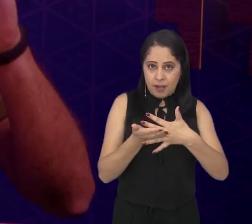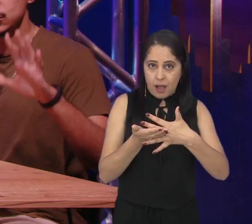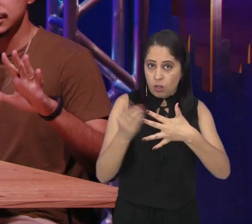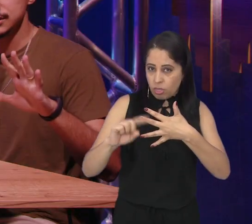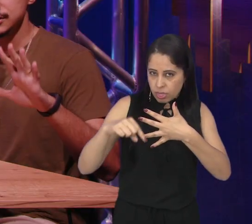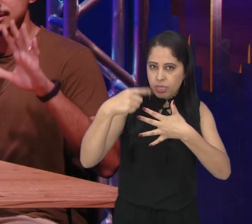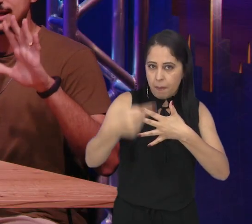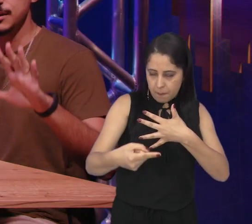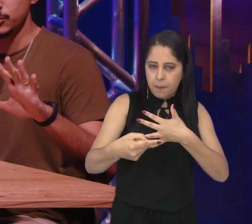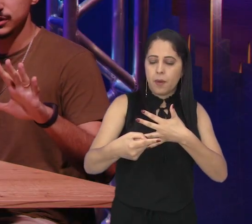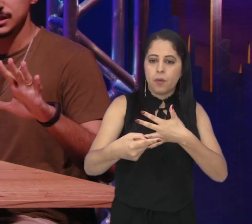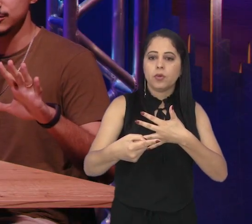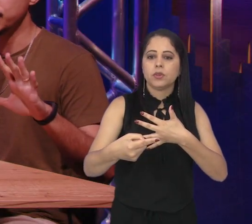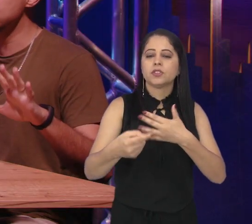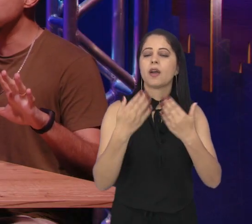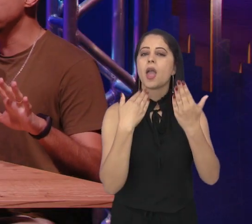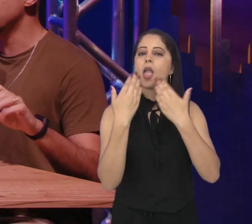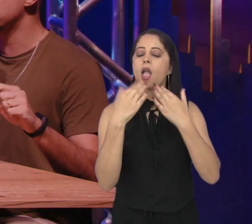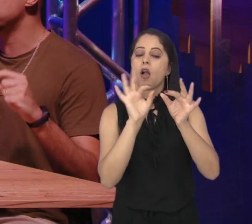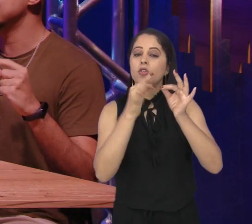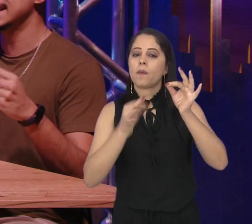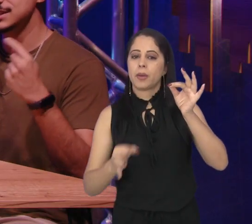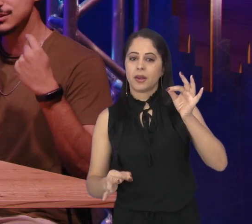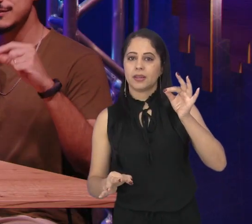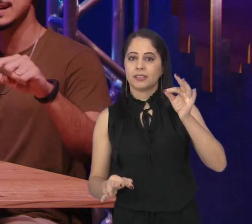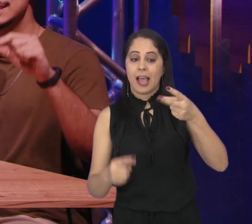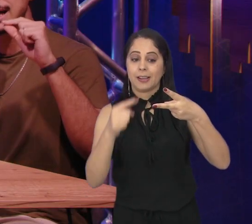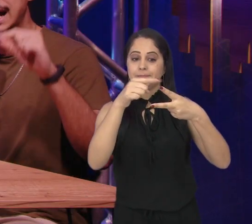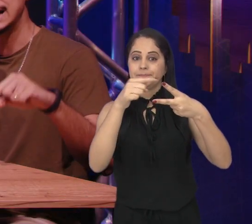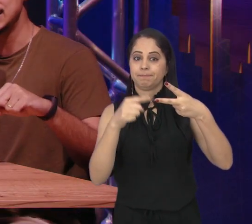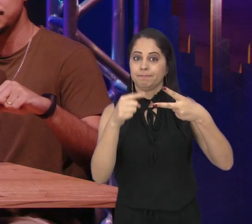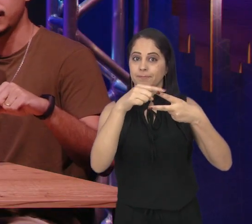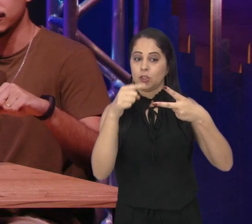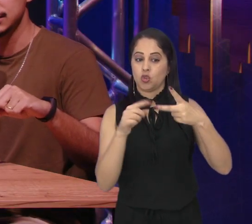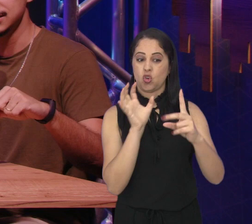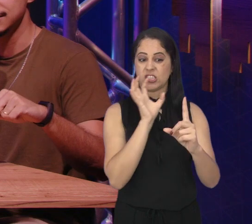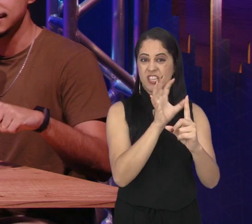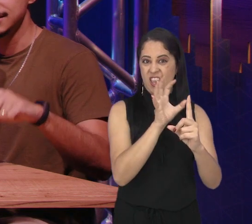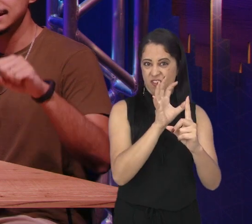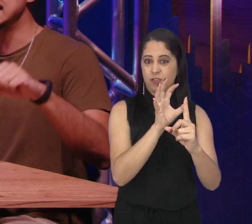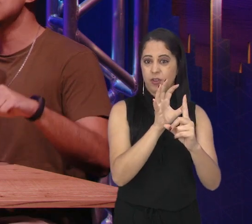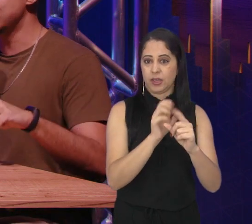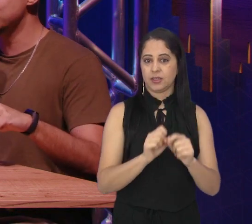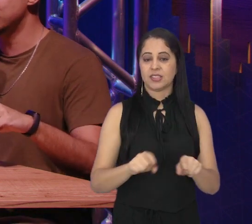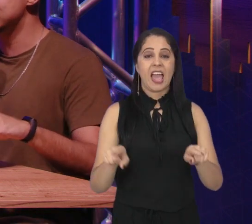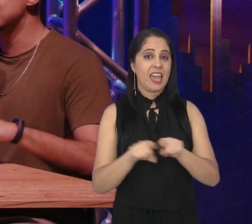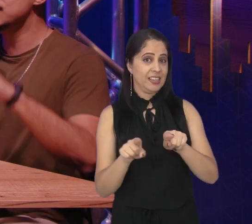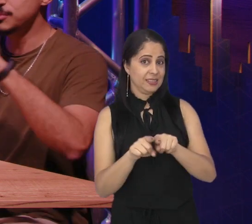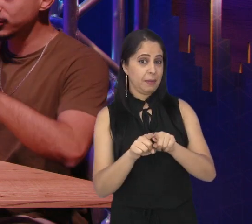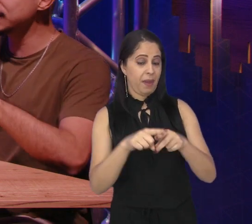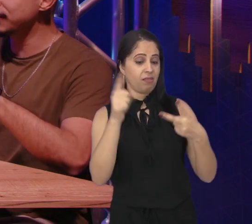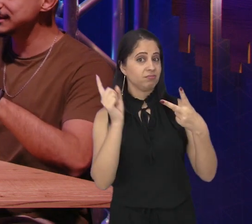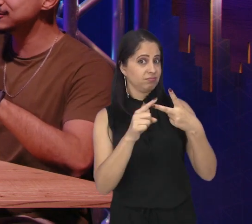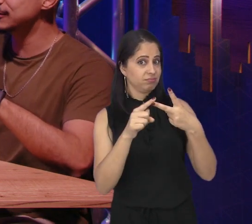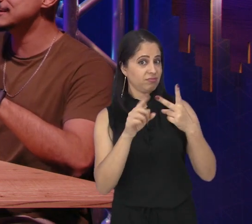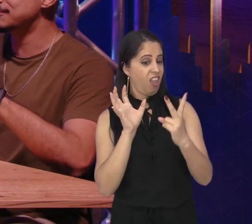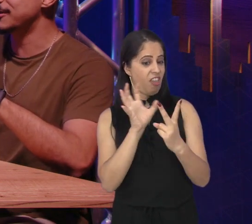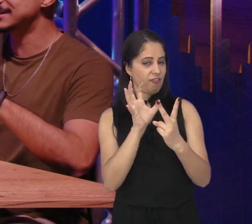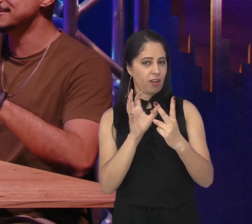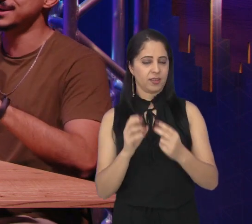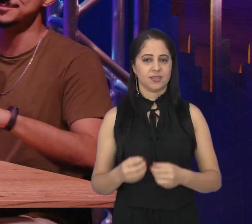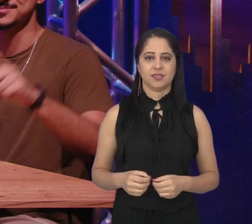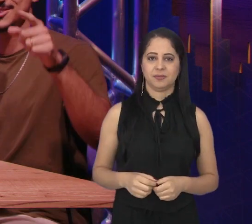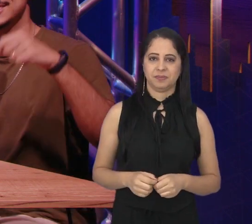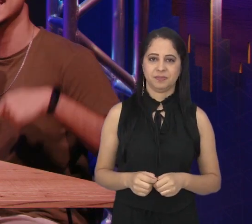gente volta daqui a pouquinho no próximo bloco, porque daí a gente vai falar de hard power e Star Wars. E um pouquinho mais de soft